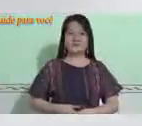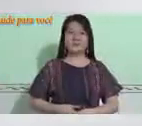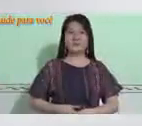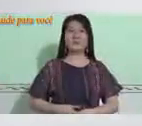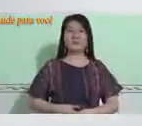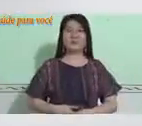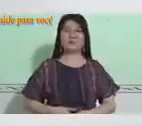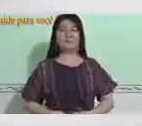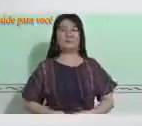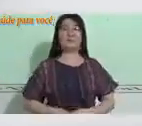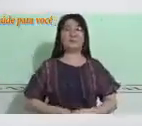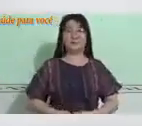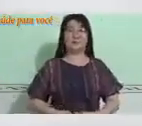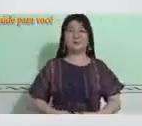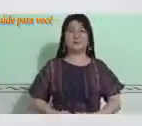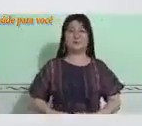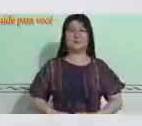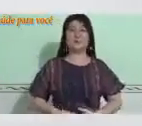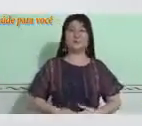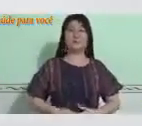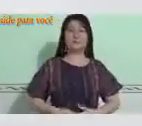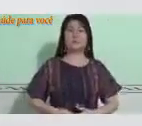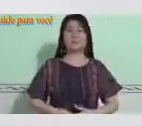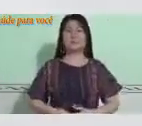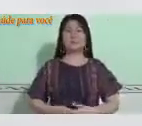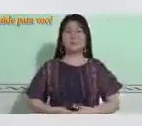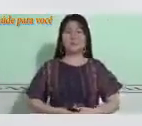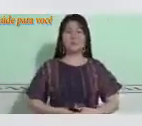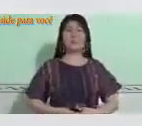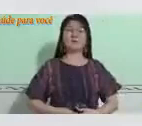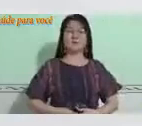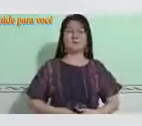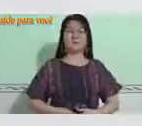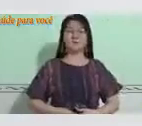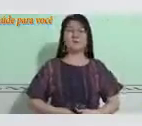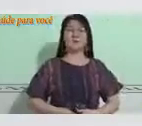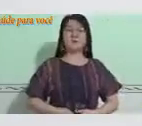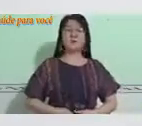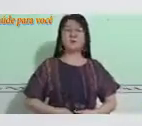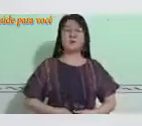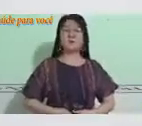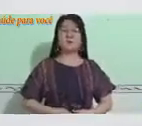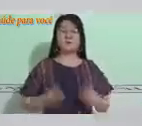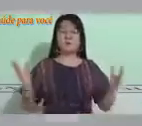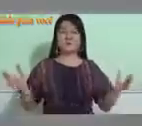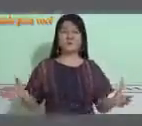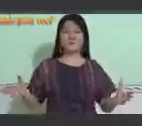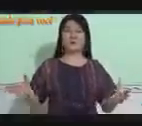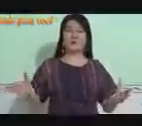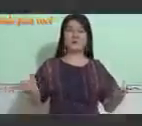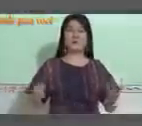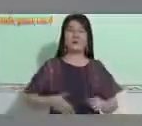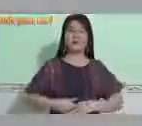A desidratação pode acontecer como consequência de doenças ou devido ao hábito de não se tomar quantidades suficientes de